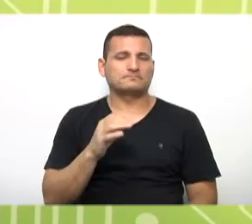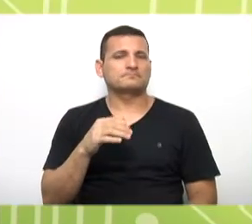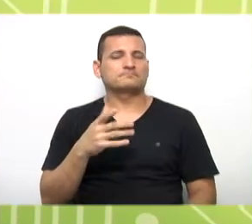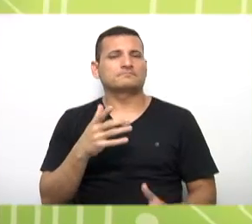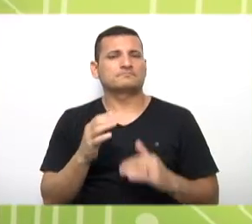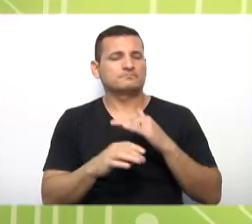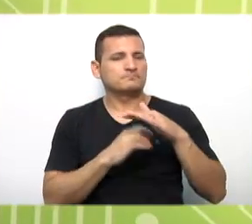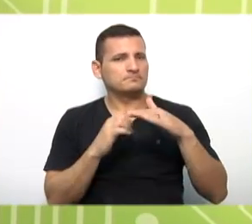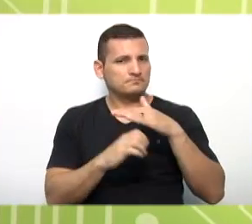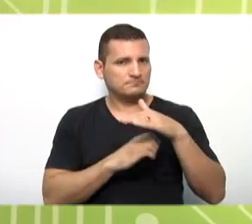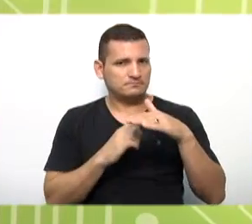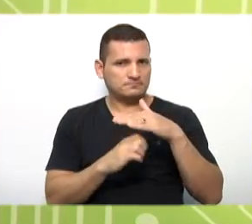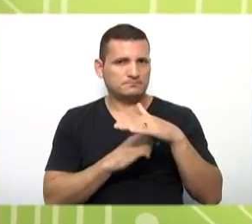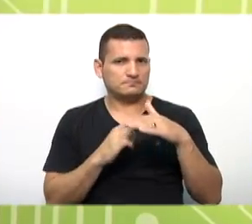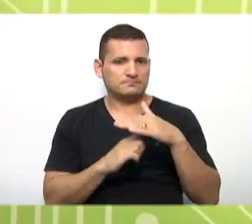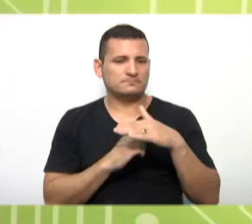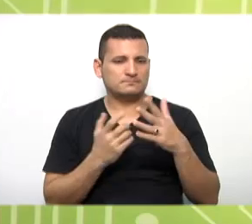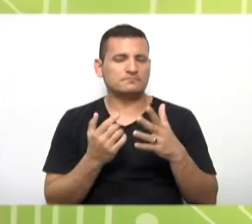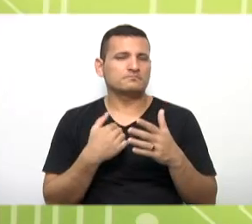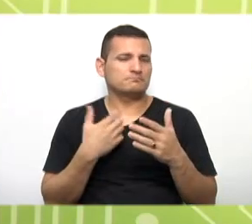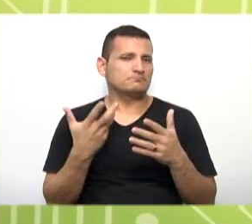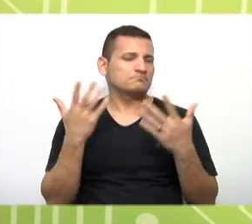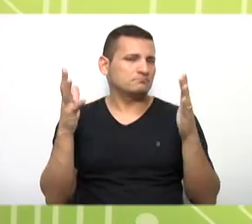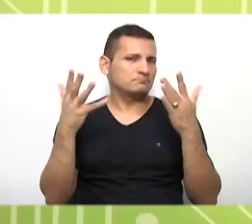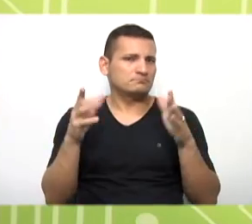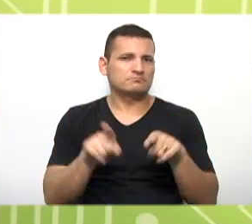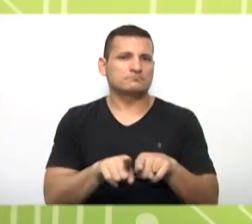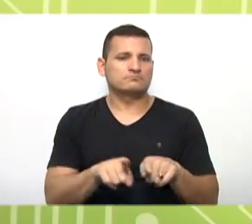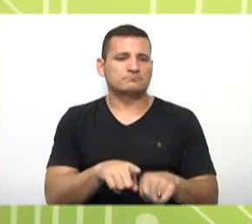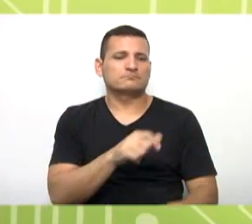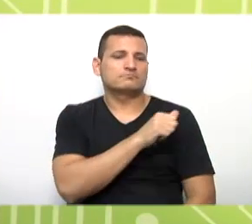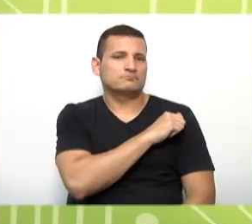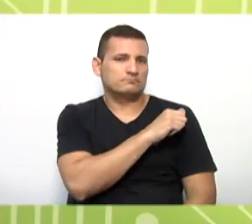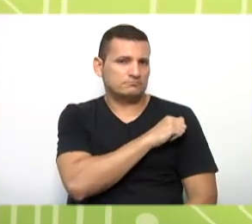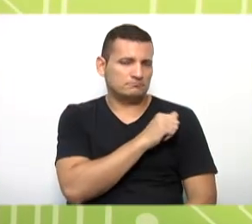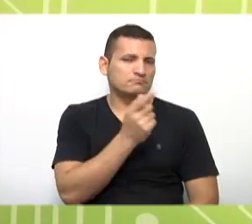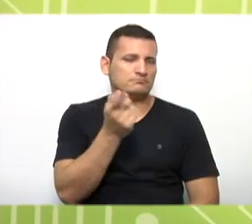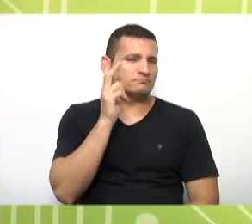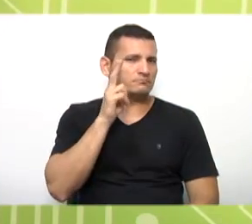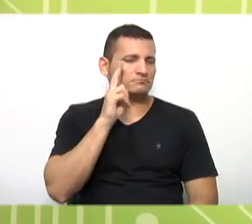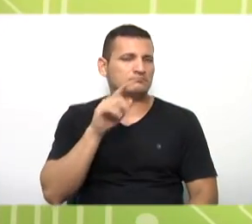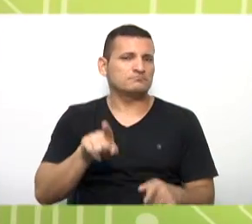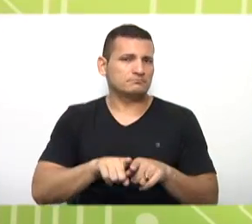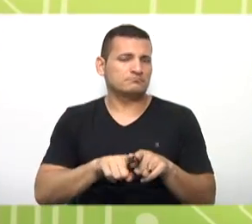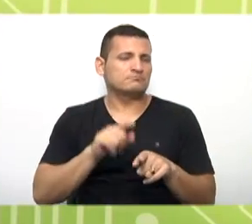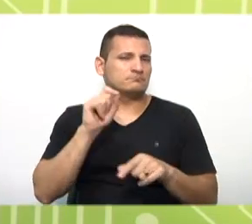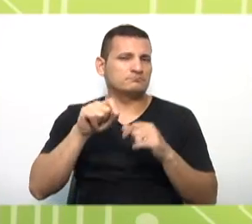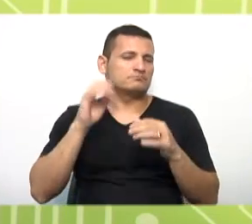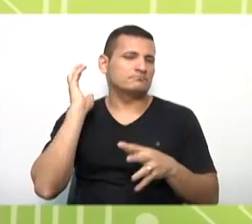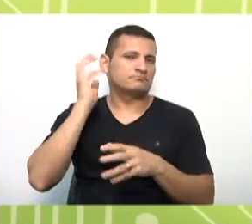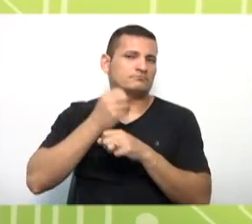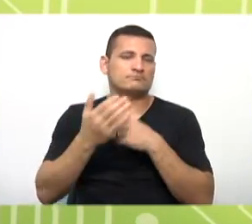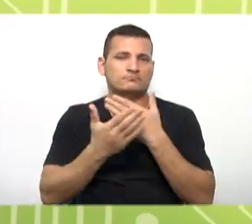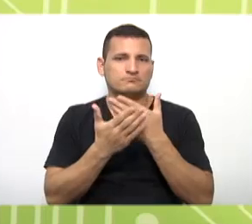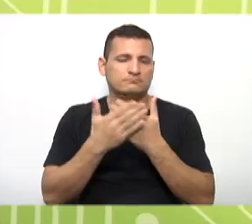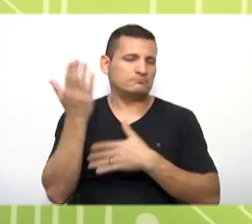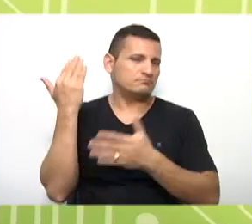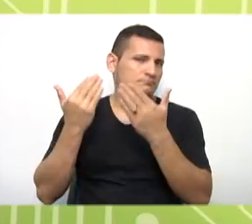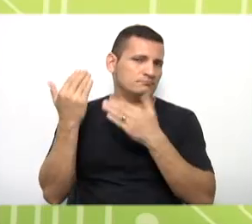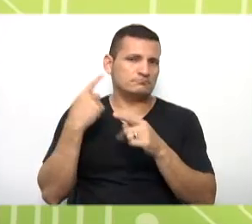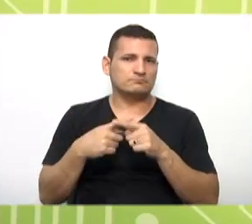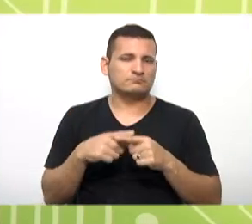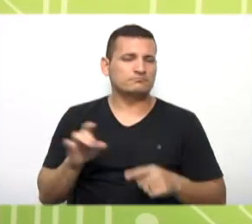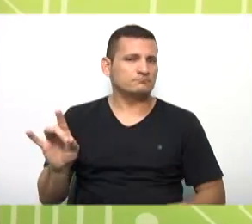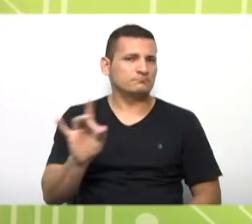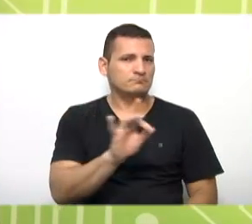empresarial, e quero parabenizar a aluna que trouxe e está recapitulando o que nós já vimos nas aulas anteriores, porque cada setor vai